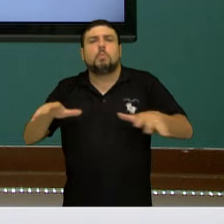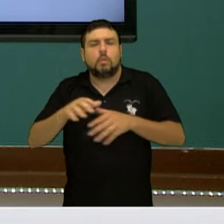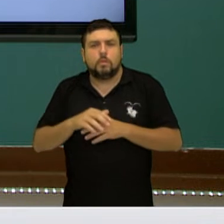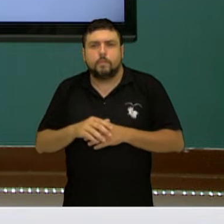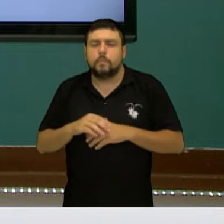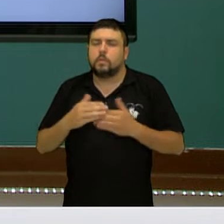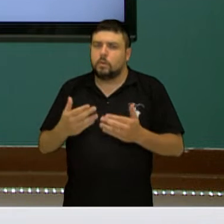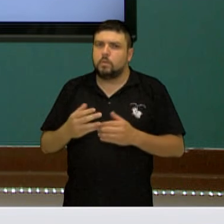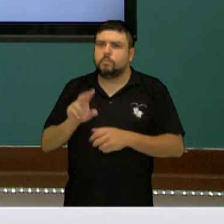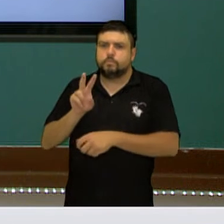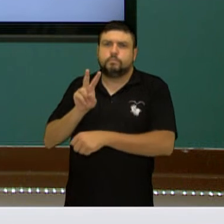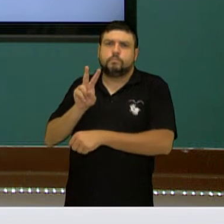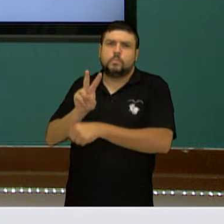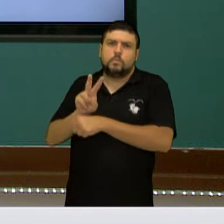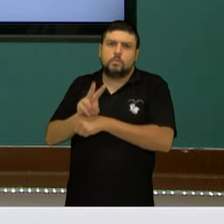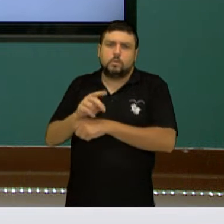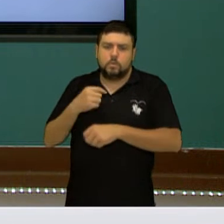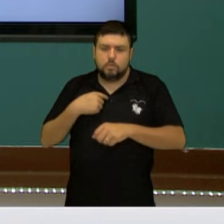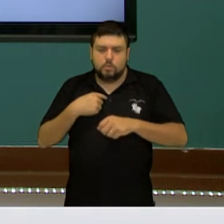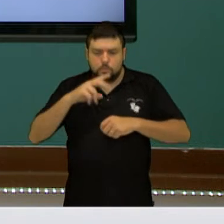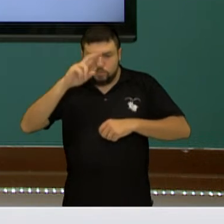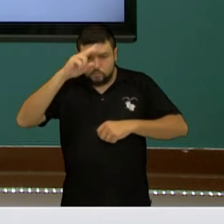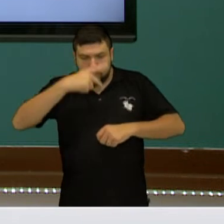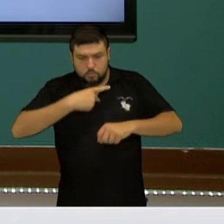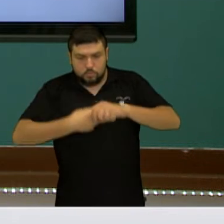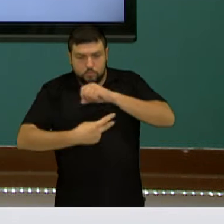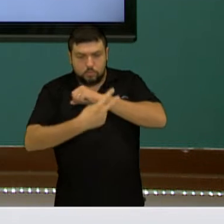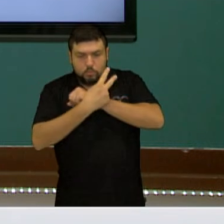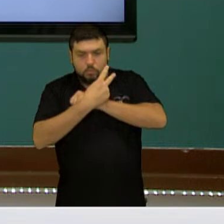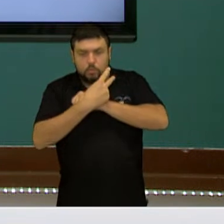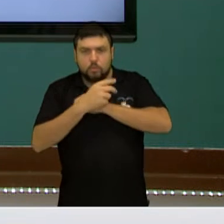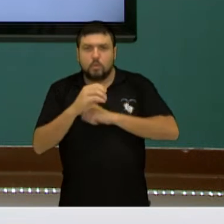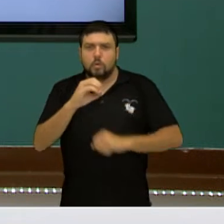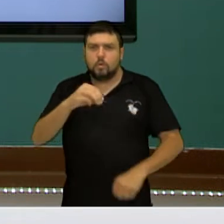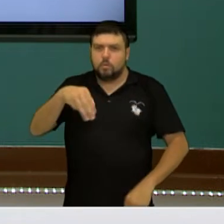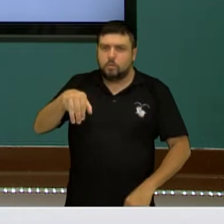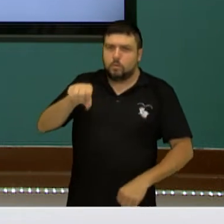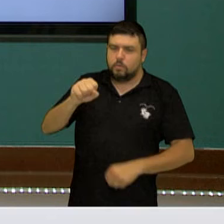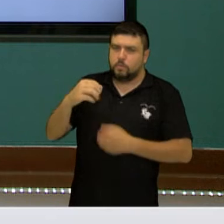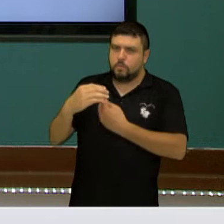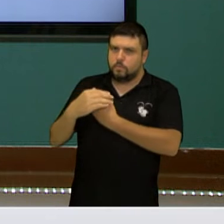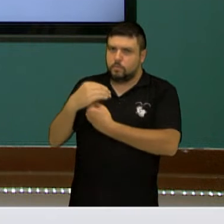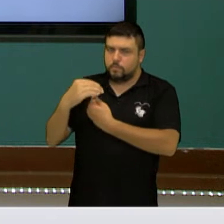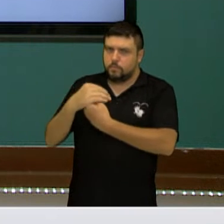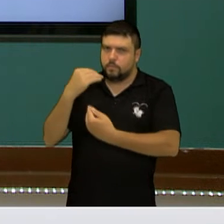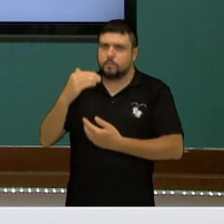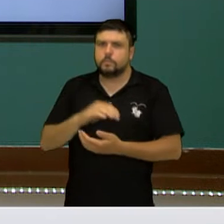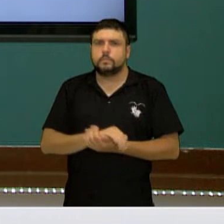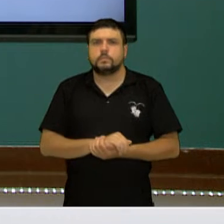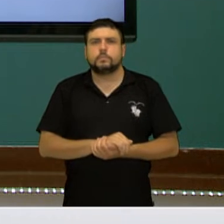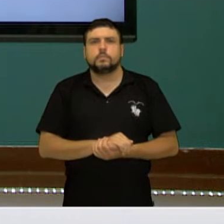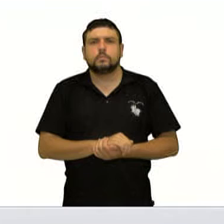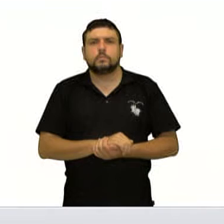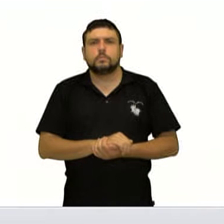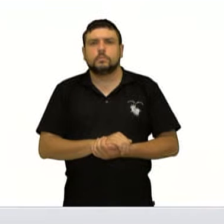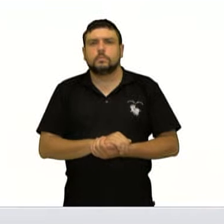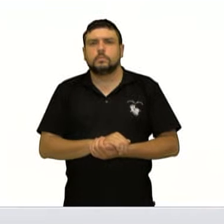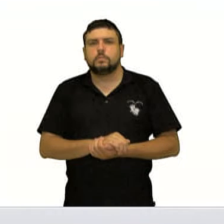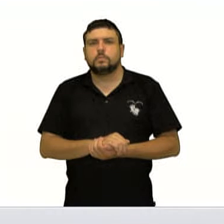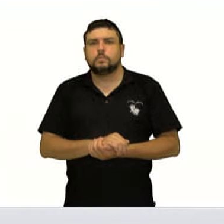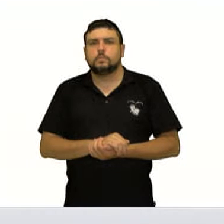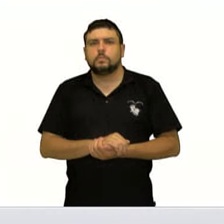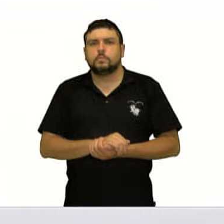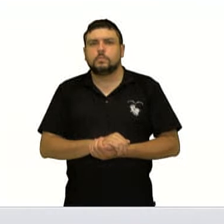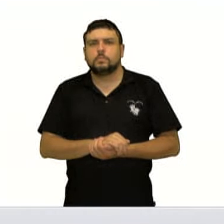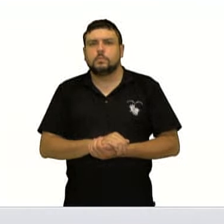e devemos, né? A Organização Mundial da Saúde orienta isso, ok? O ideal, se possível,